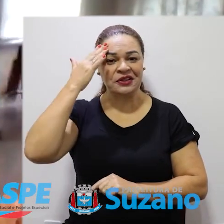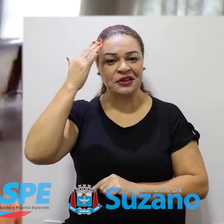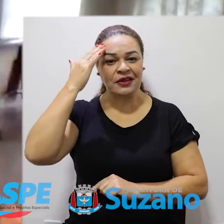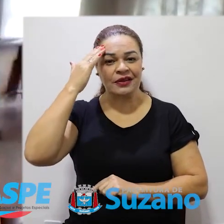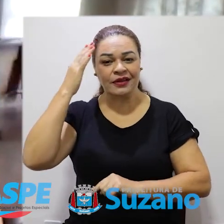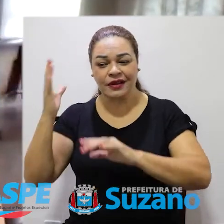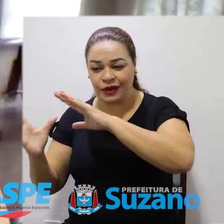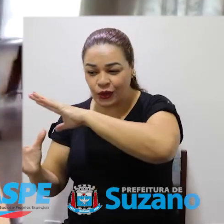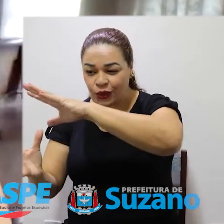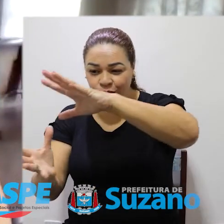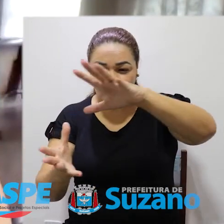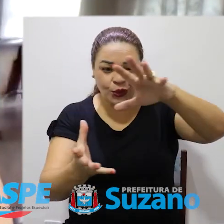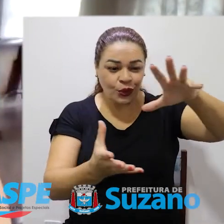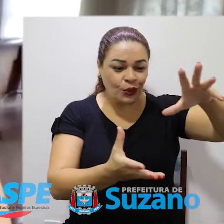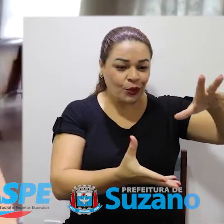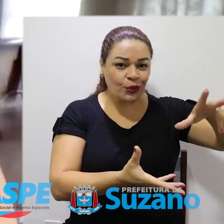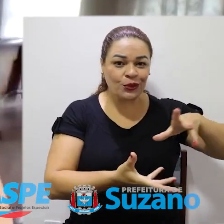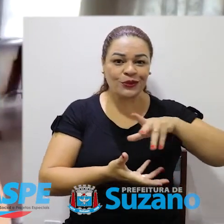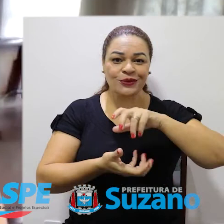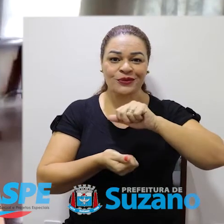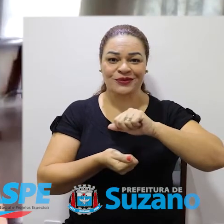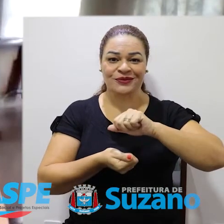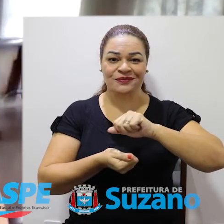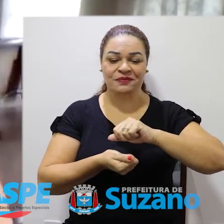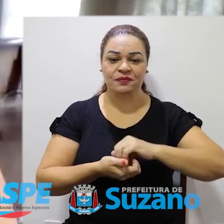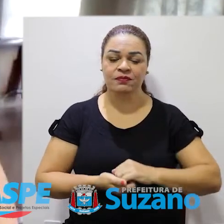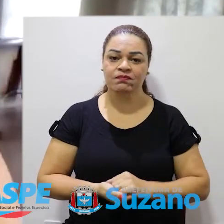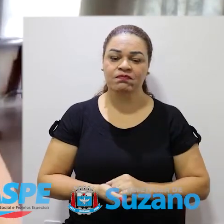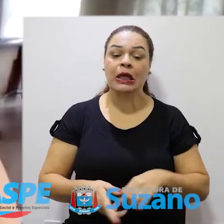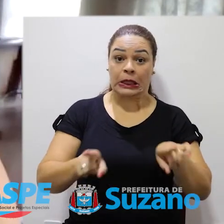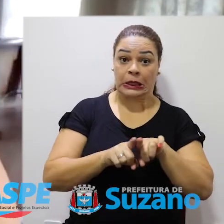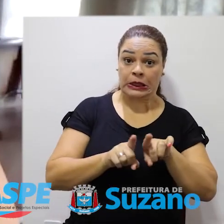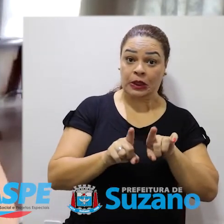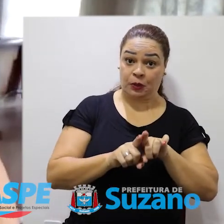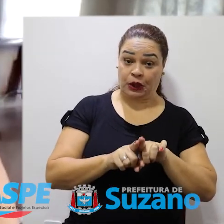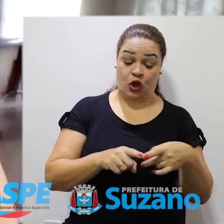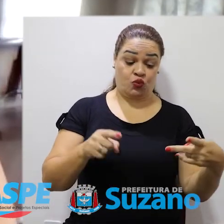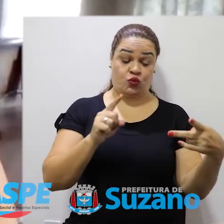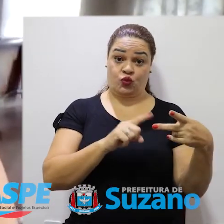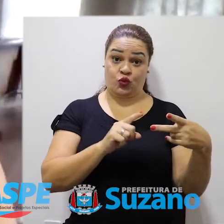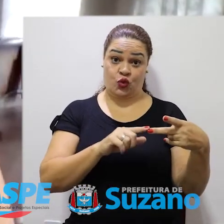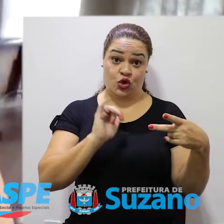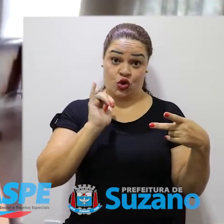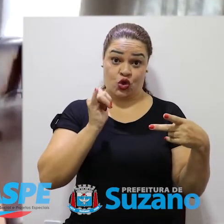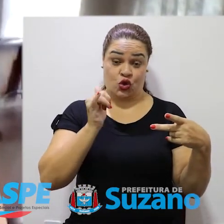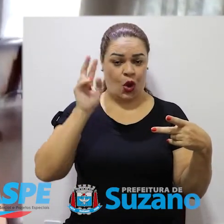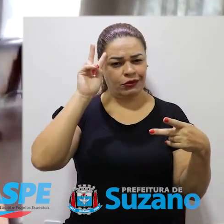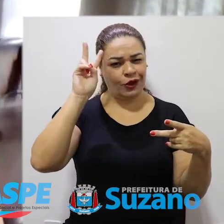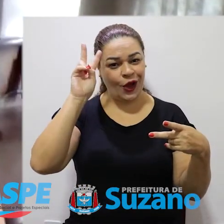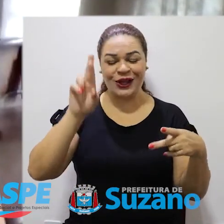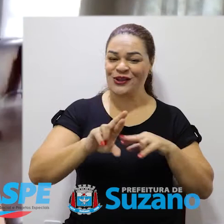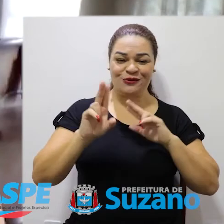o mundo, né? E daí a gente tem uma história que é exatamente ao contrário da história da Emanuele, que está no